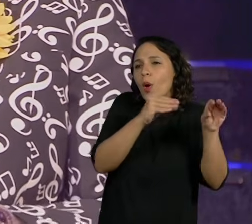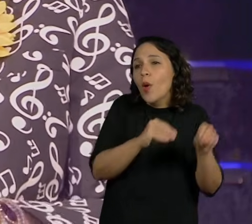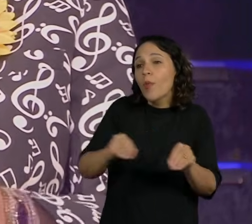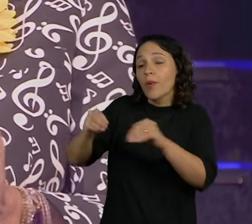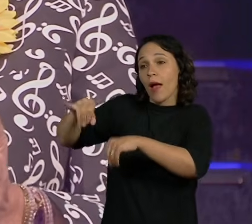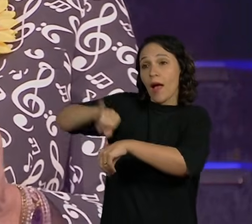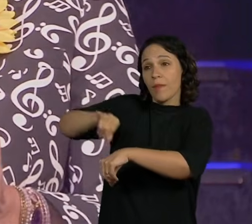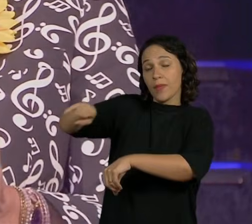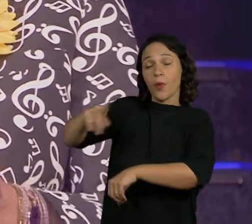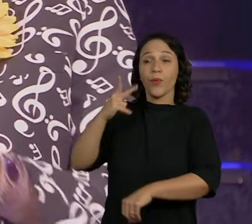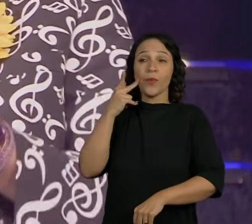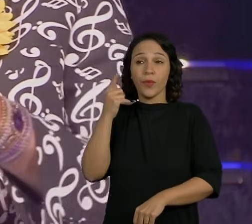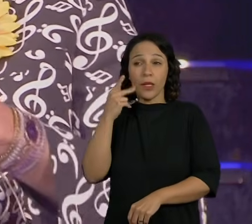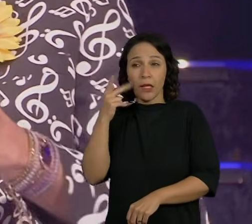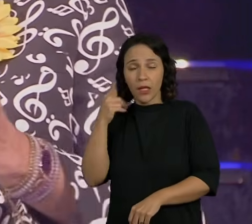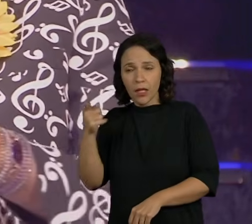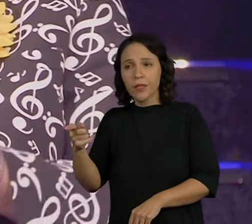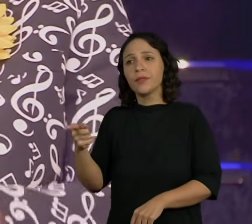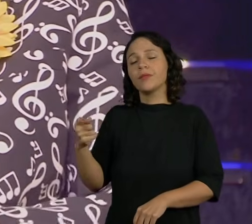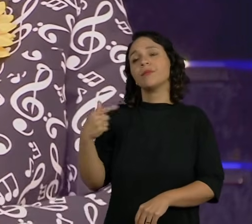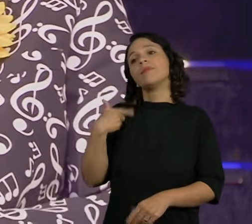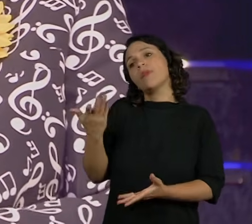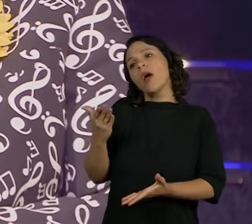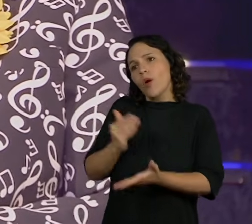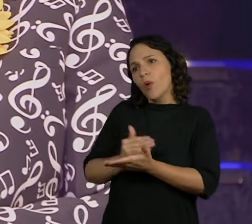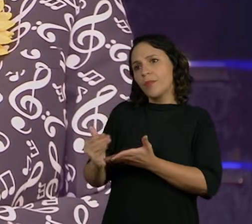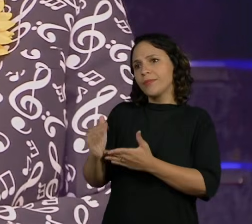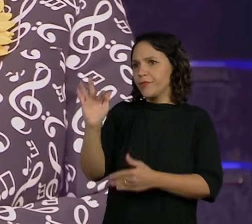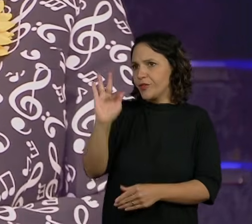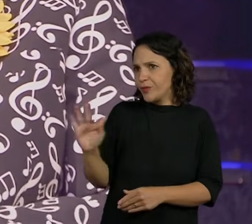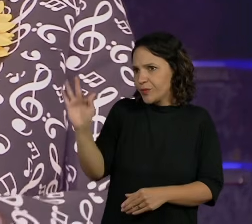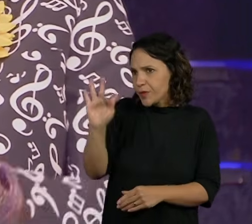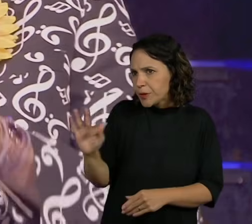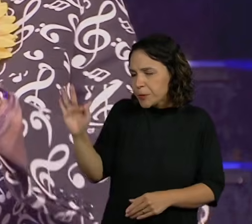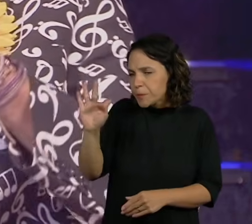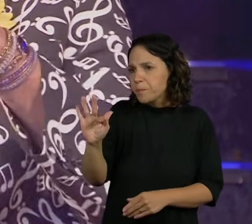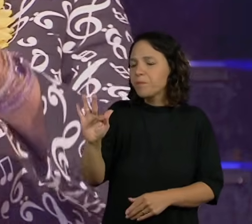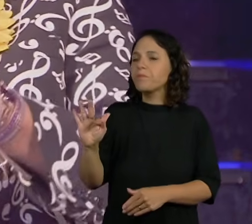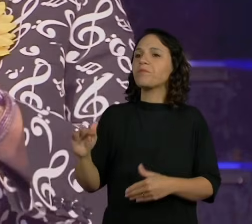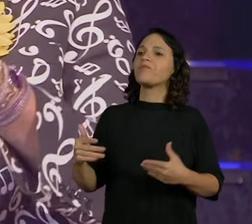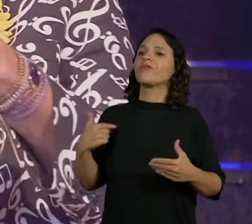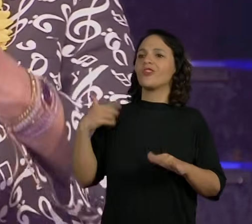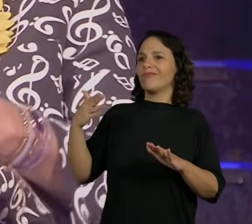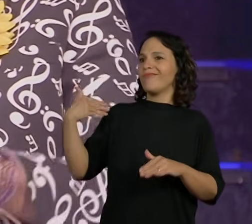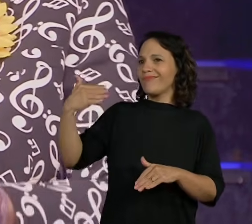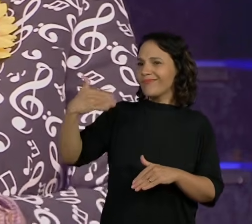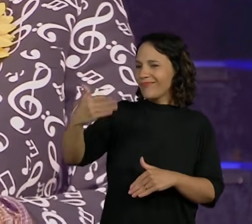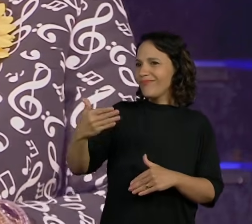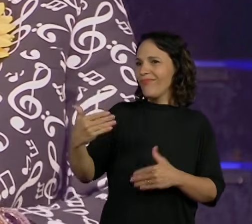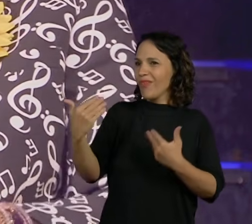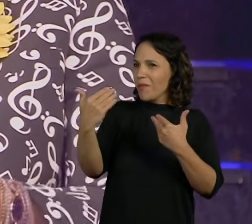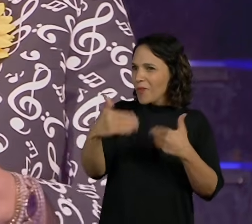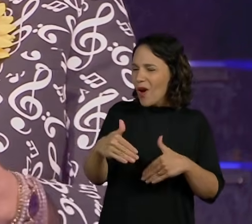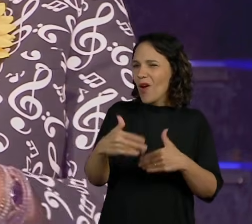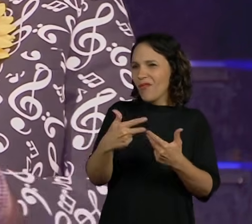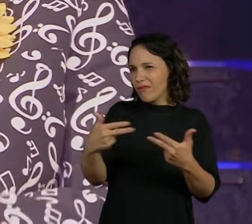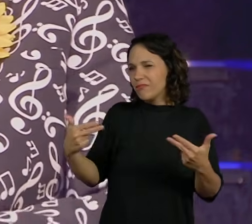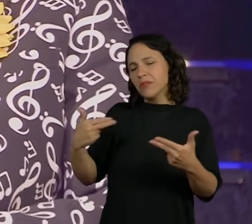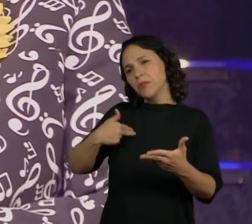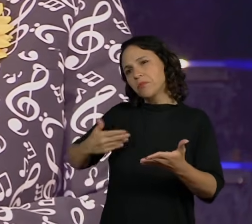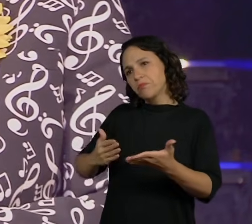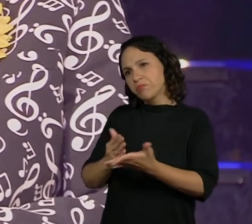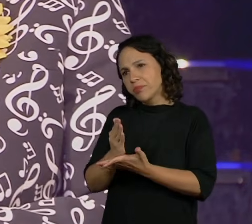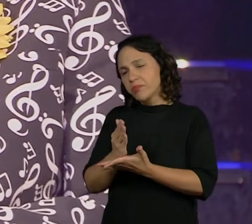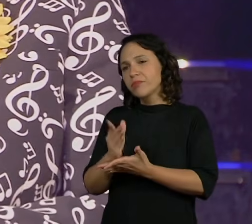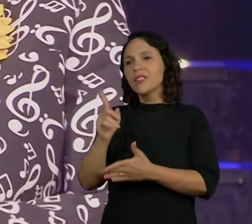Fortaleza, e aí fui fazer o ensino superior, já passei aquela fase toda, e quando fui fazer